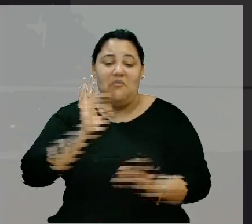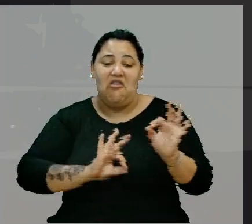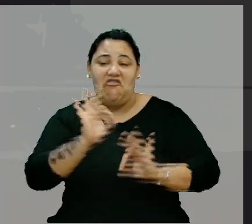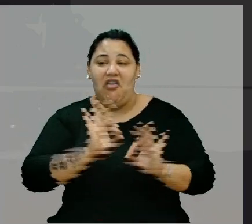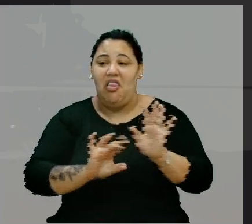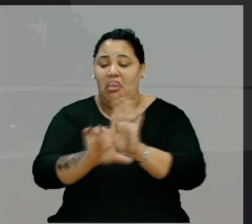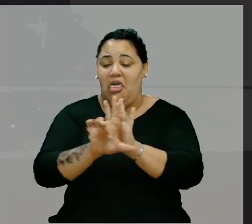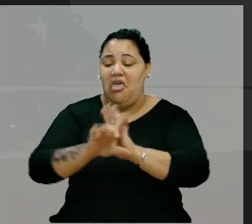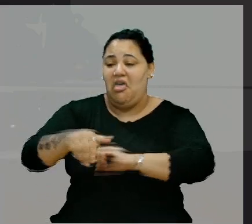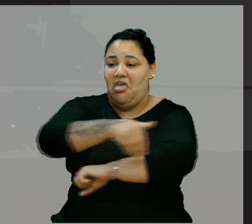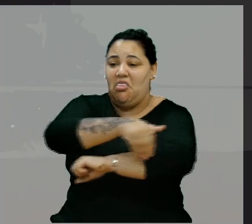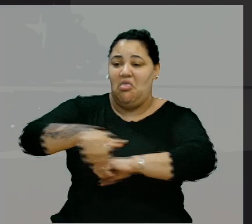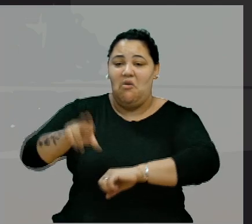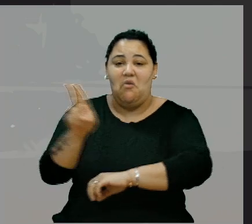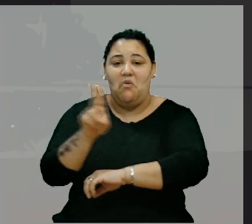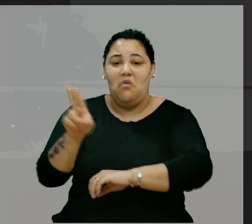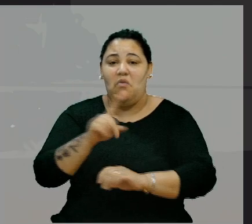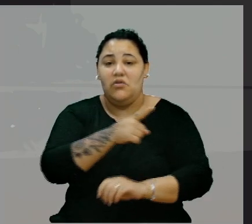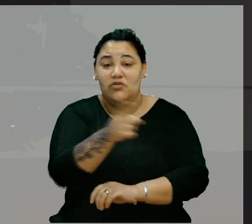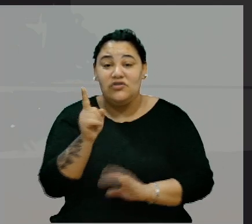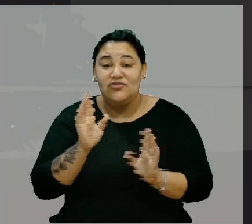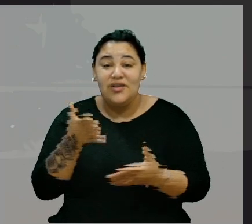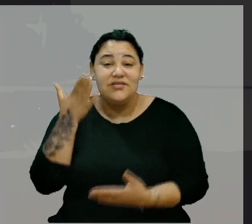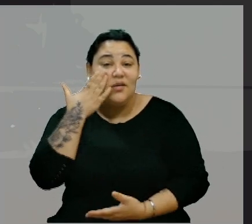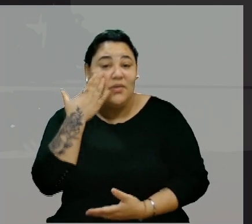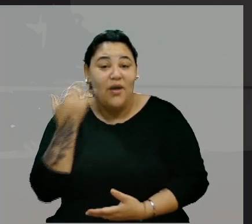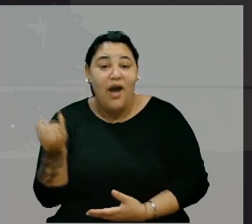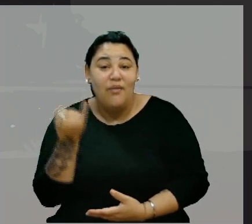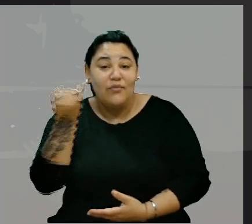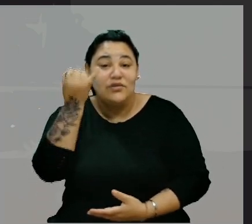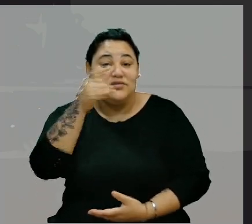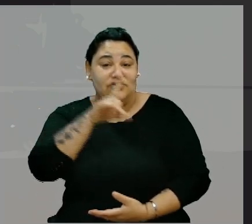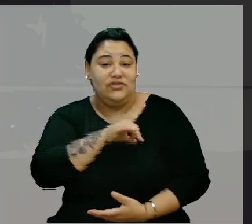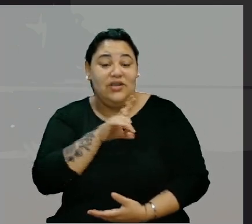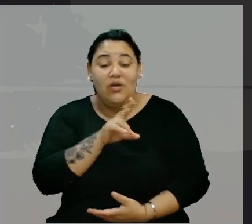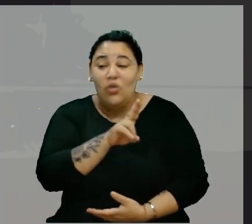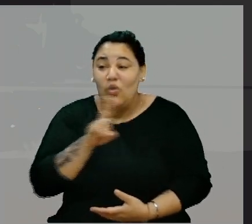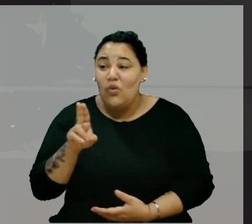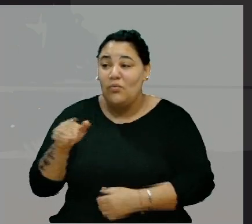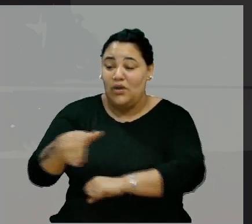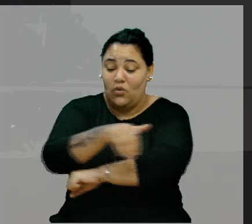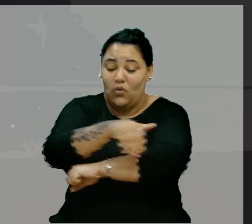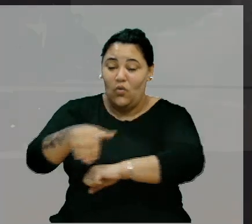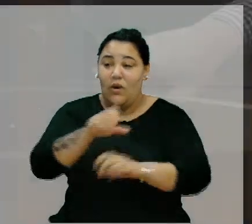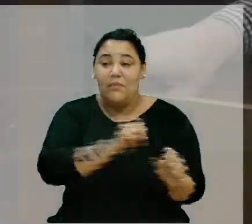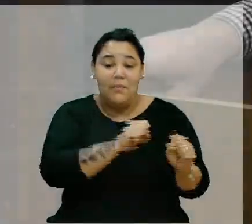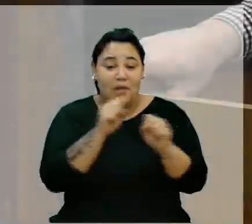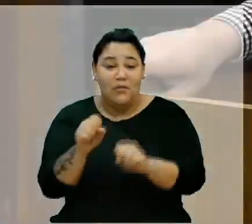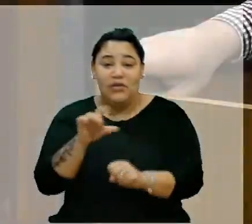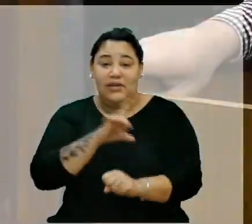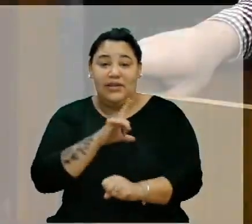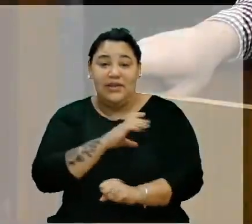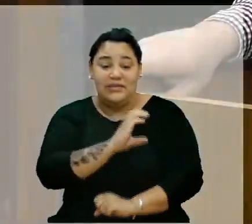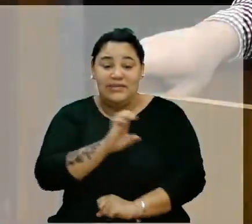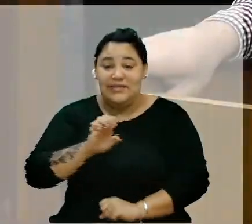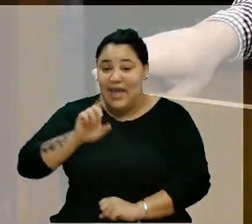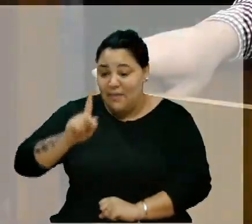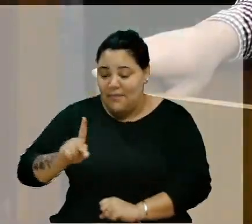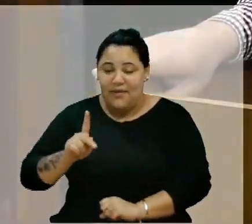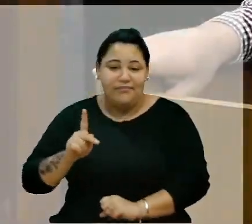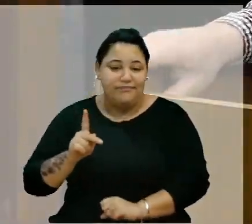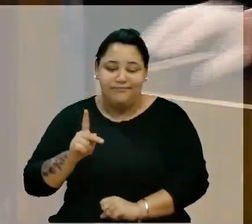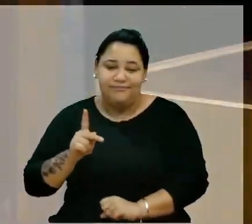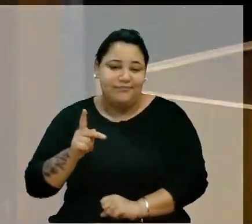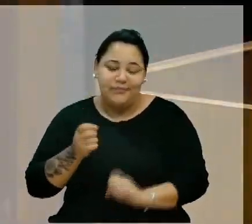nós sabemos e muitos sabem da importância de ter um nome de rua para poder ter o CEP e assim por diante. Então,